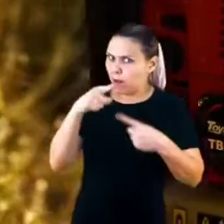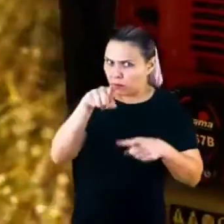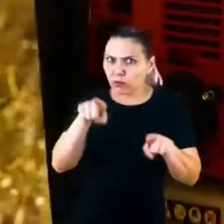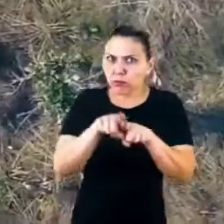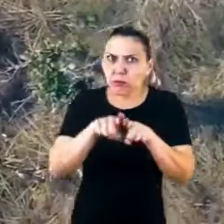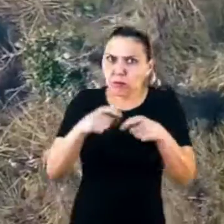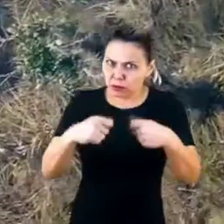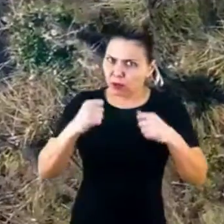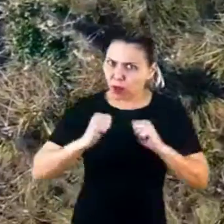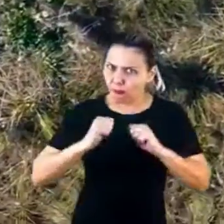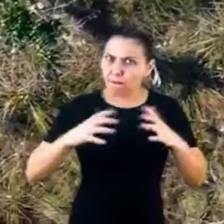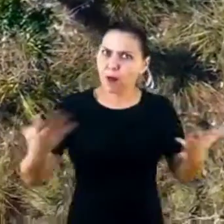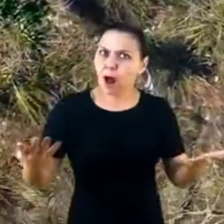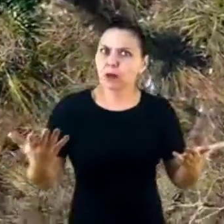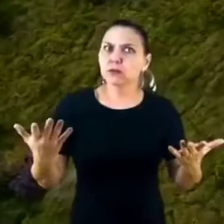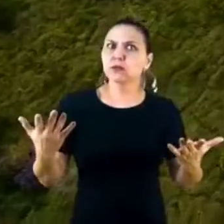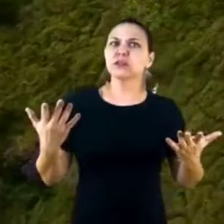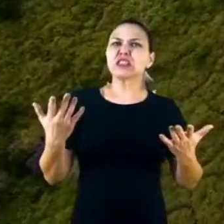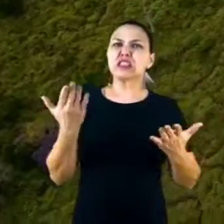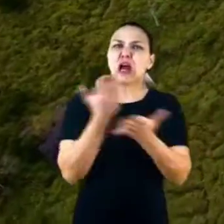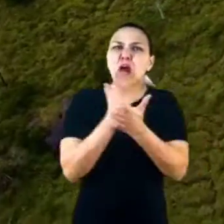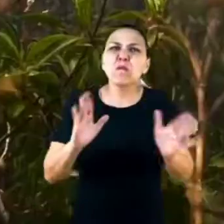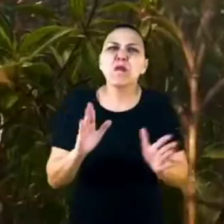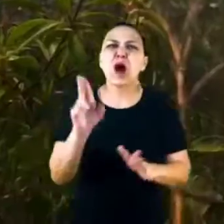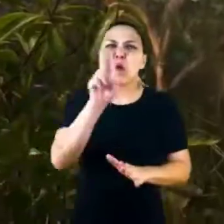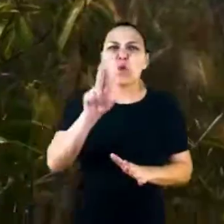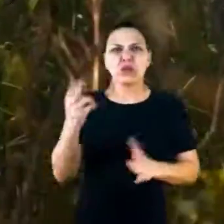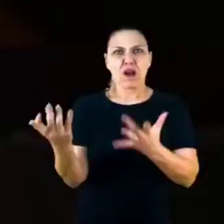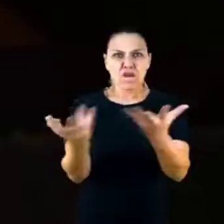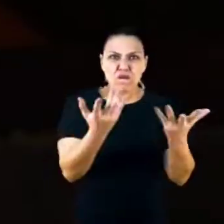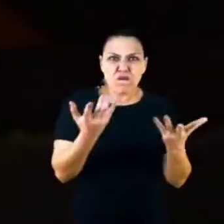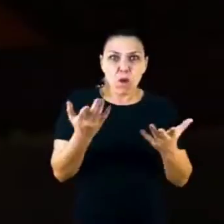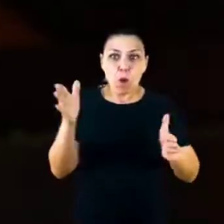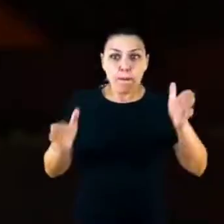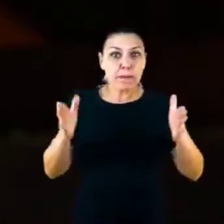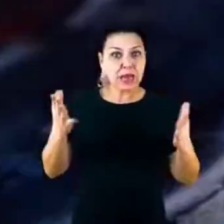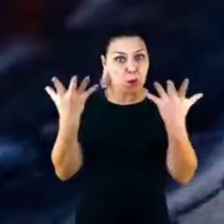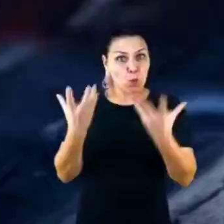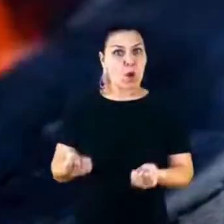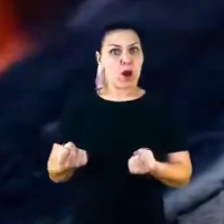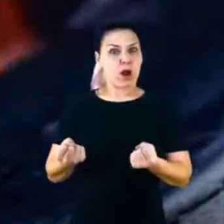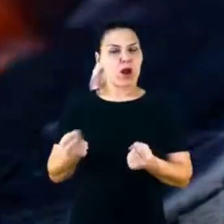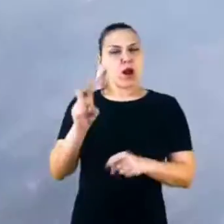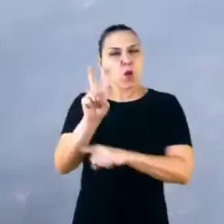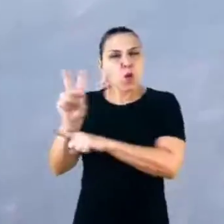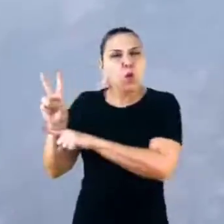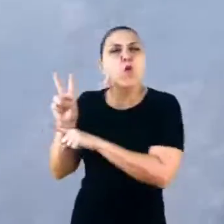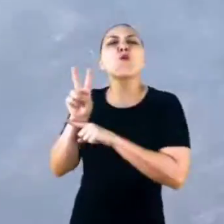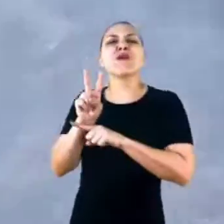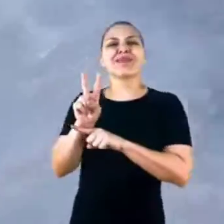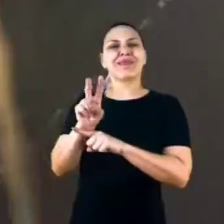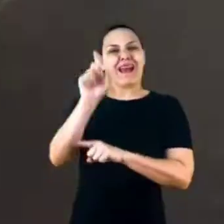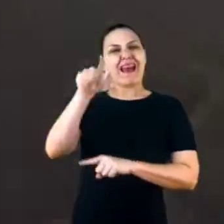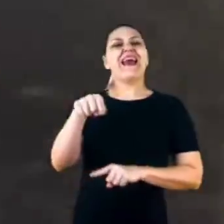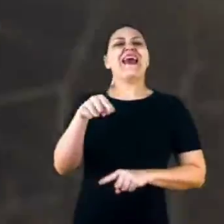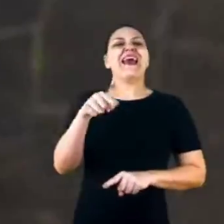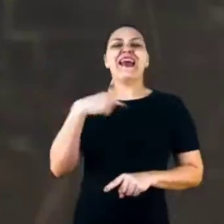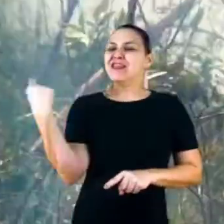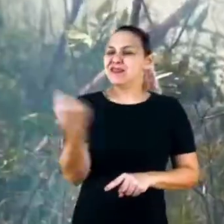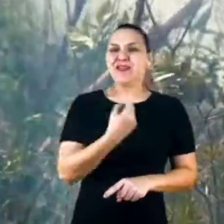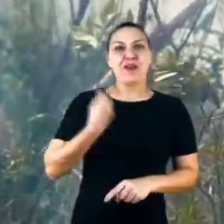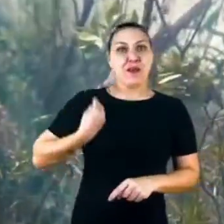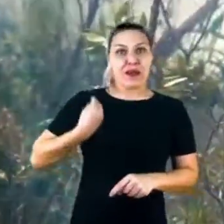também precisa fazer a sua parte, suspendendo o uso do fogo no período da seca. Preservar faz parte da nossa